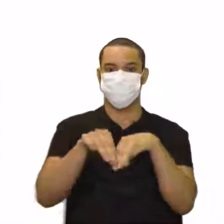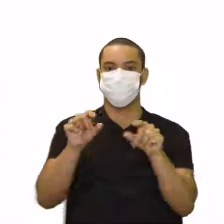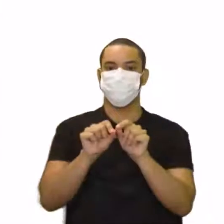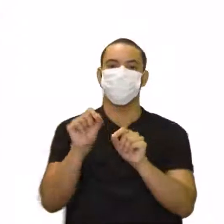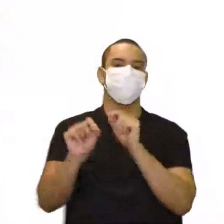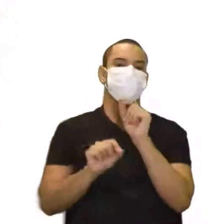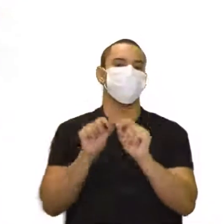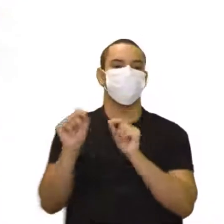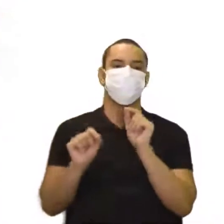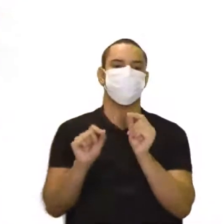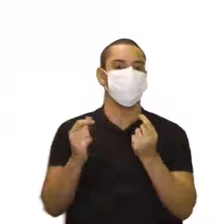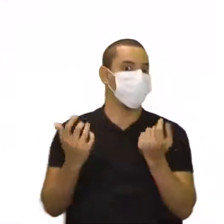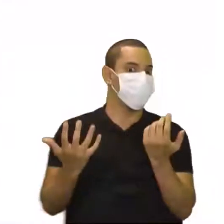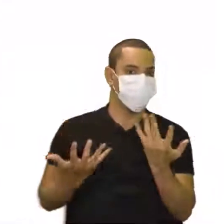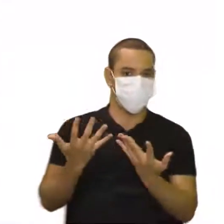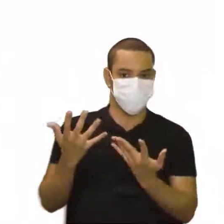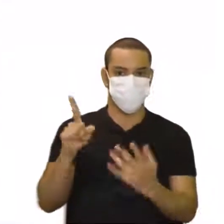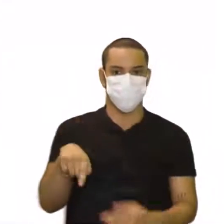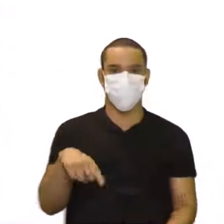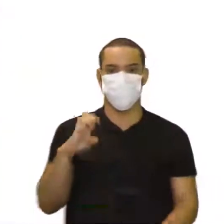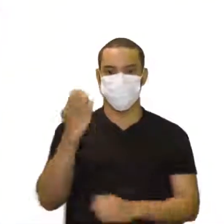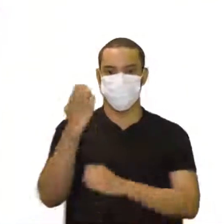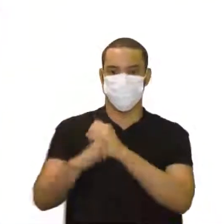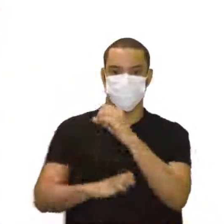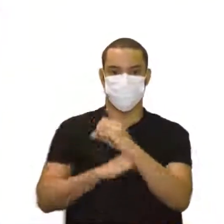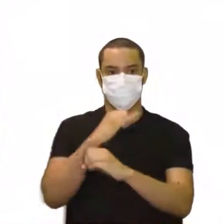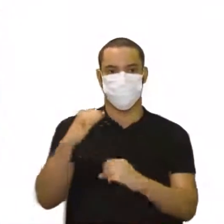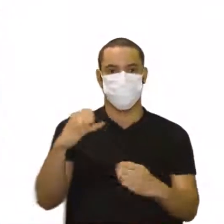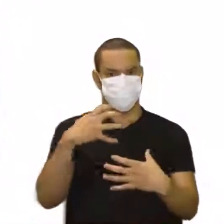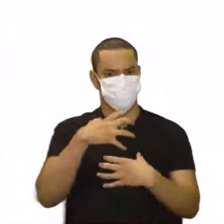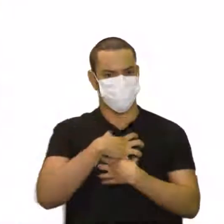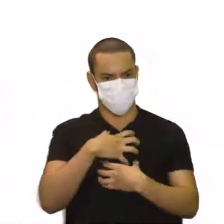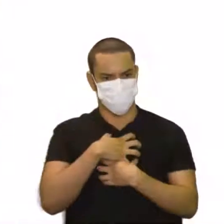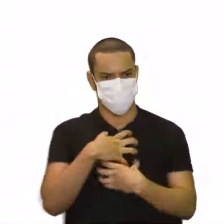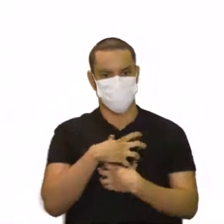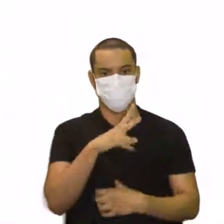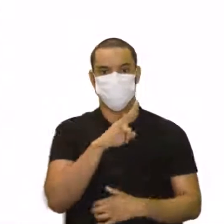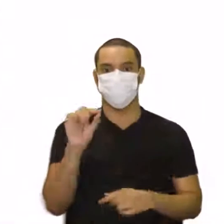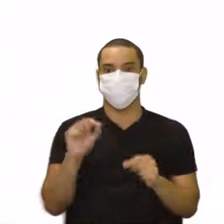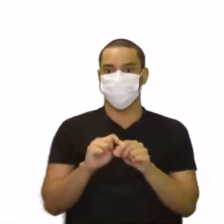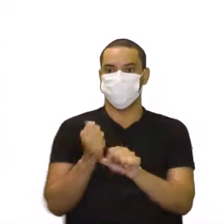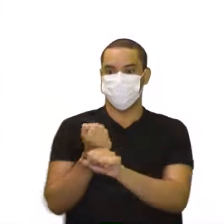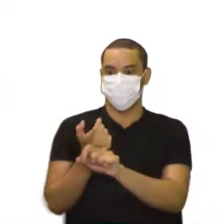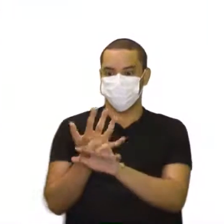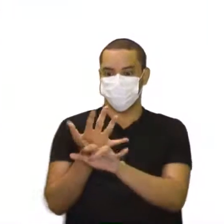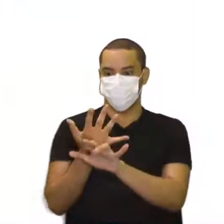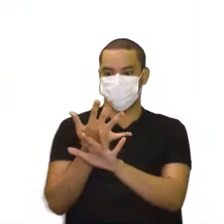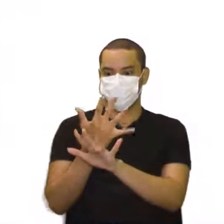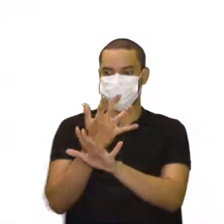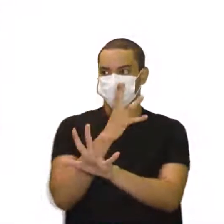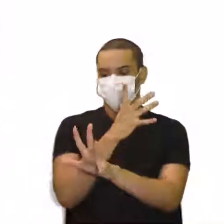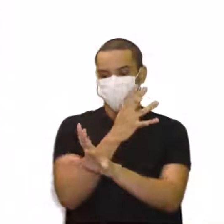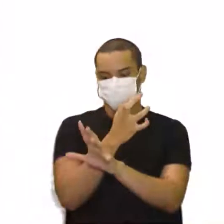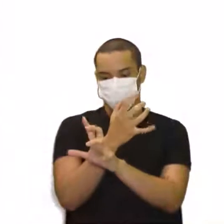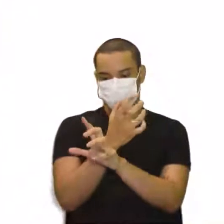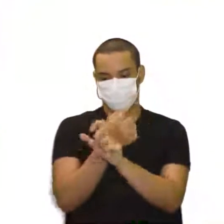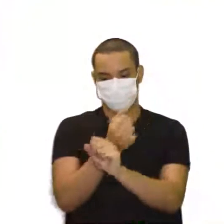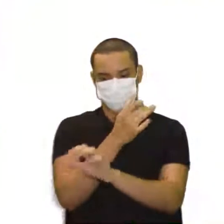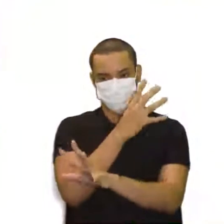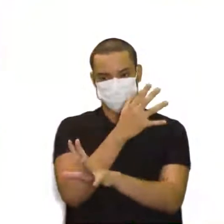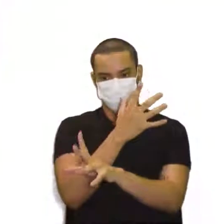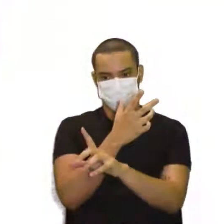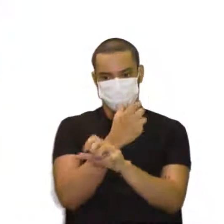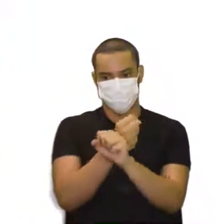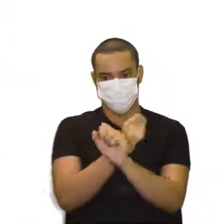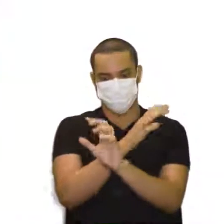quê? Opa, os elétronzinhos vão sentir a presença desse campo, vão ficar todos assanhadinhos, né? Vão ficar atraídos aí pelo campo